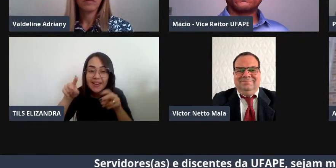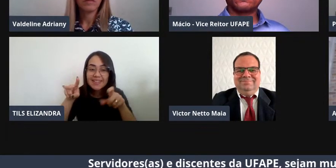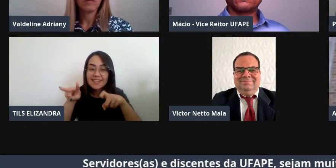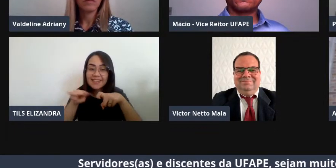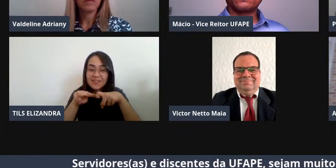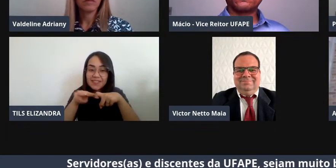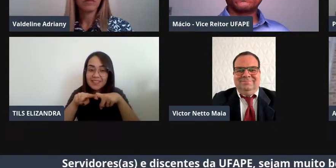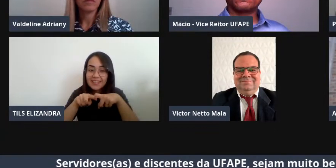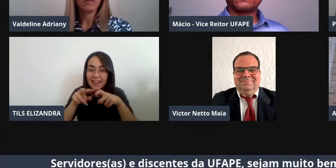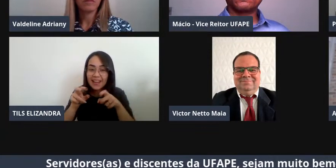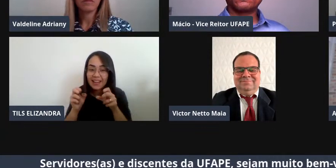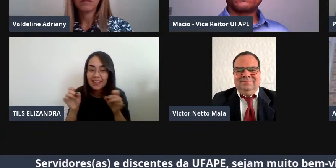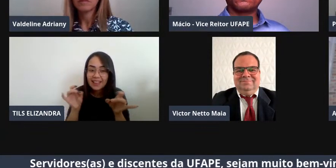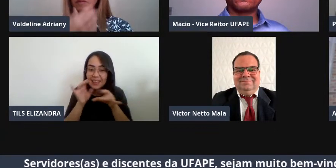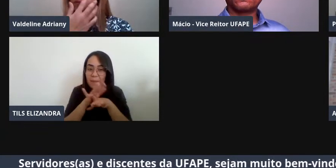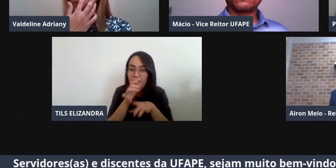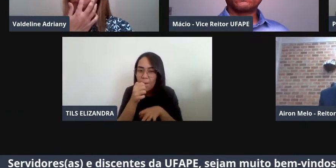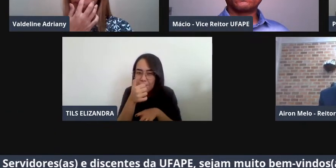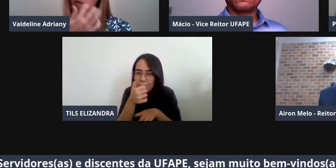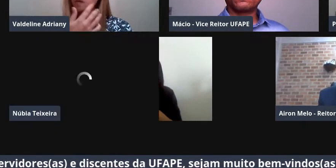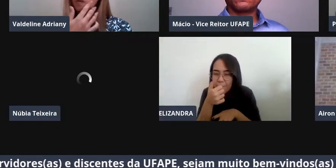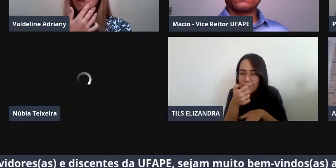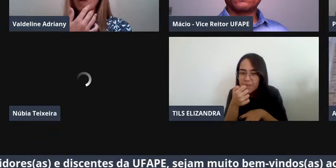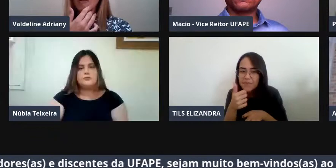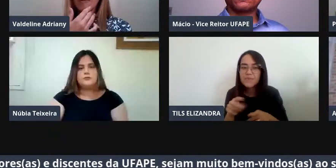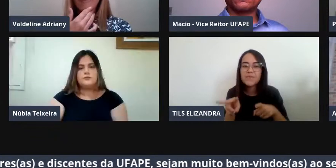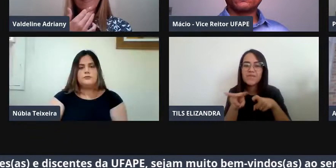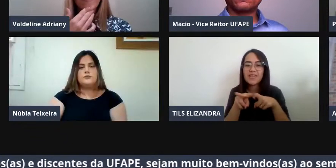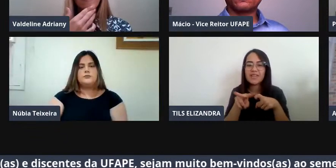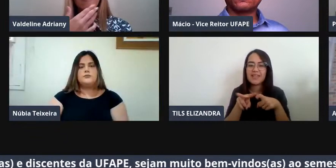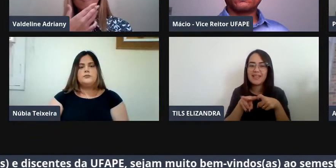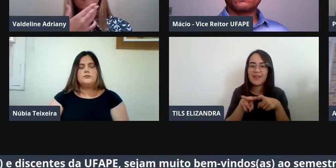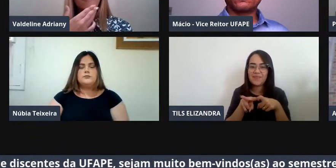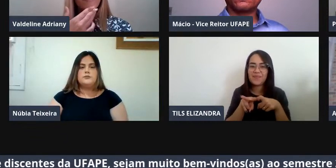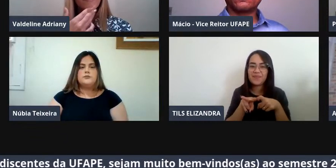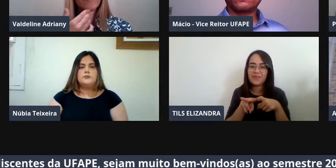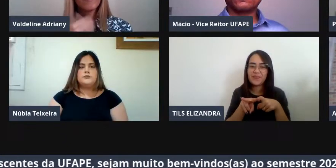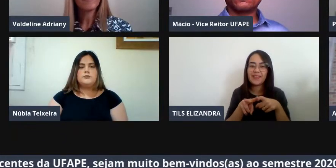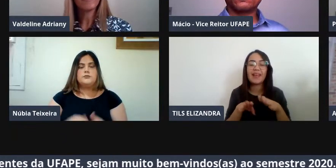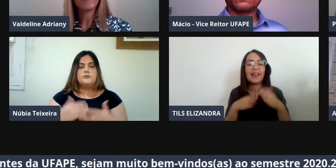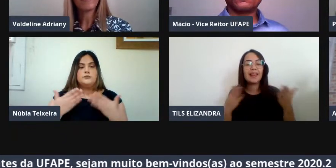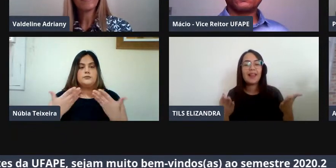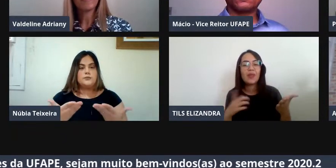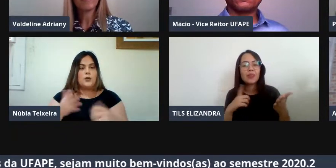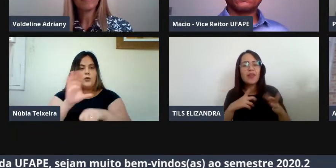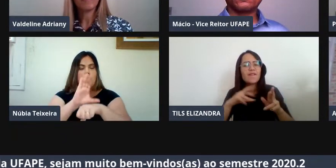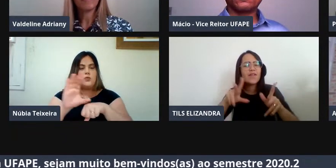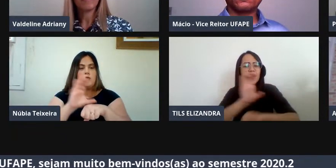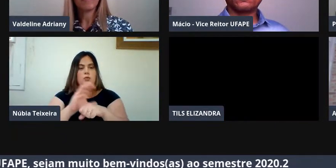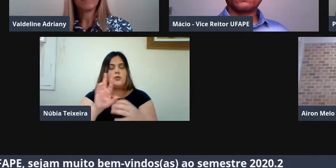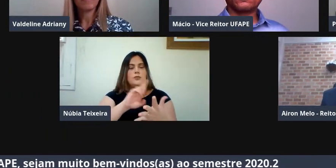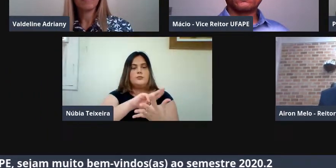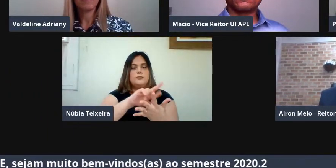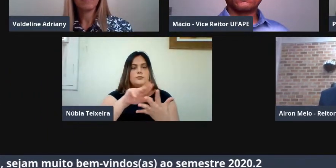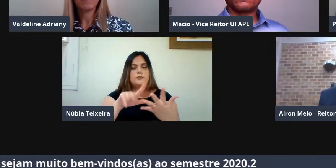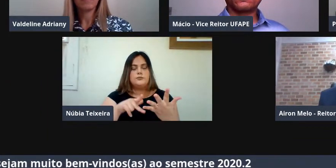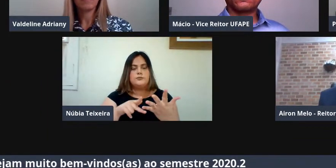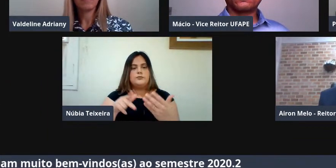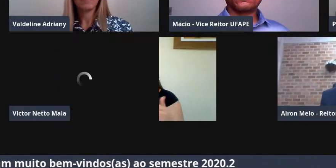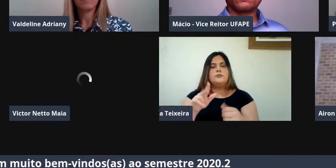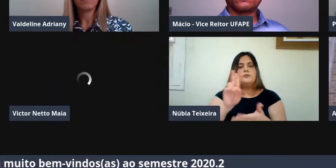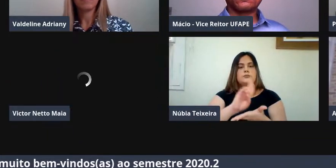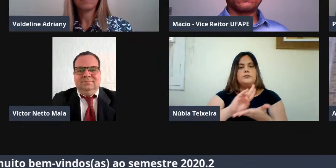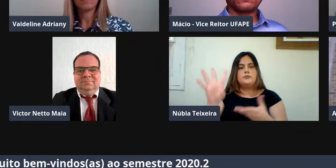Bacharel Medicina Veterinária Uma Veterinária Assim Como Os Demais Cursos Que Nós Temos Na Nossa Universidade Não